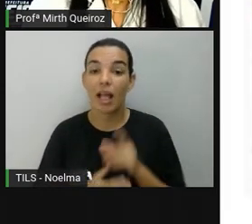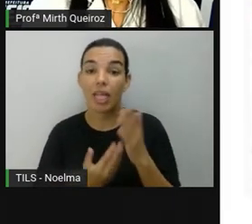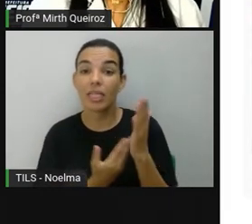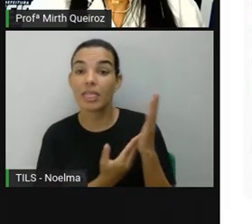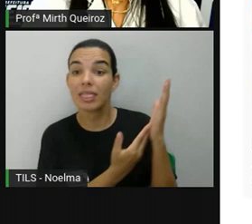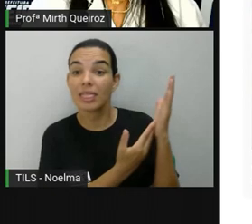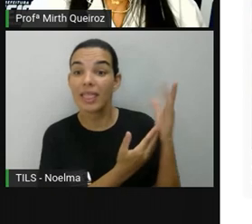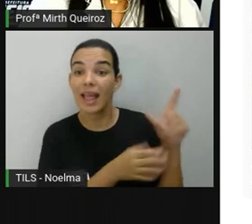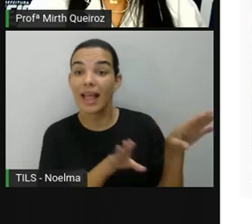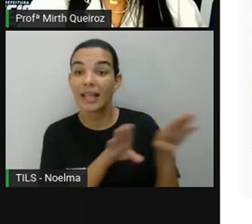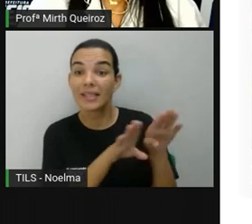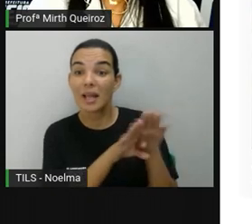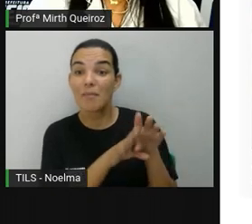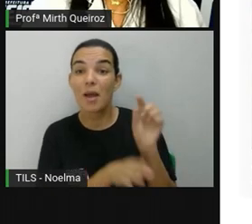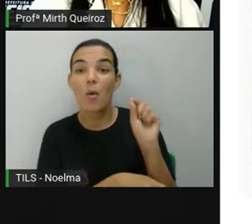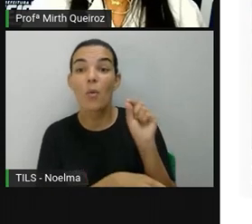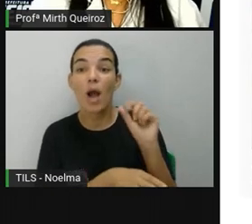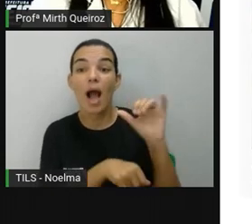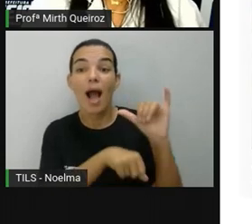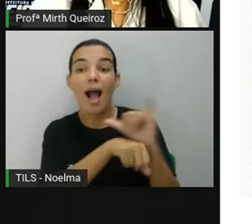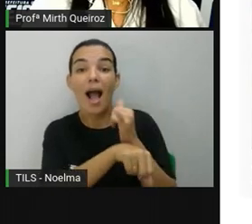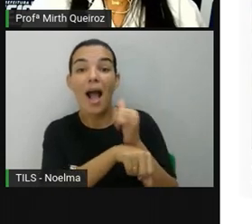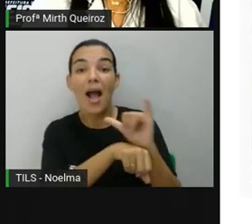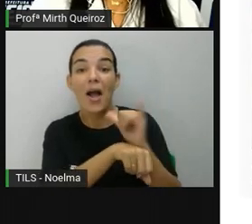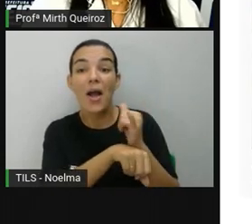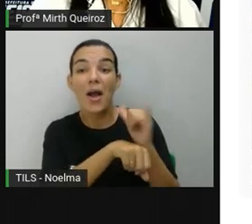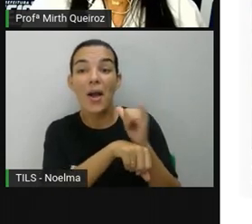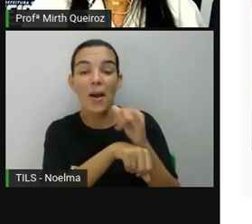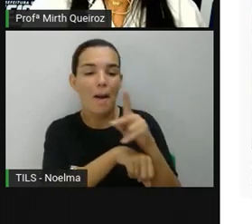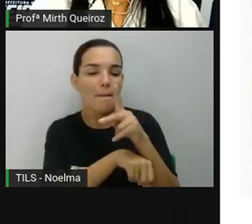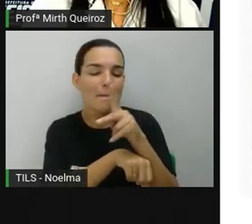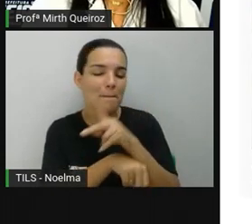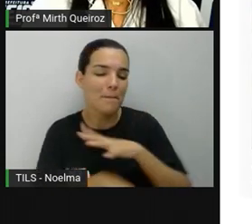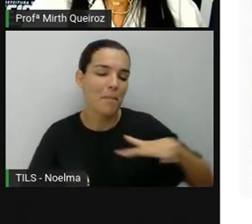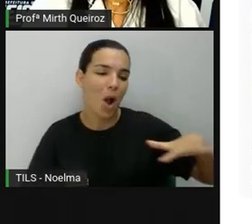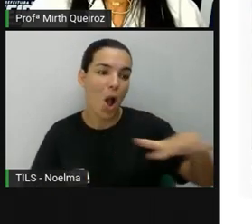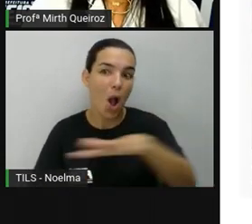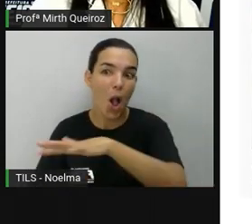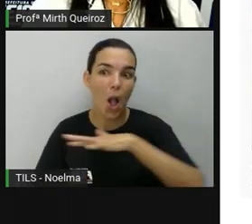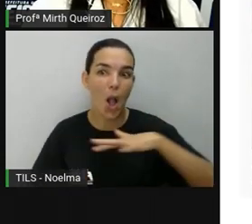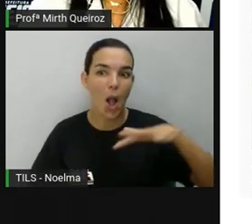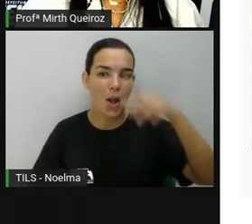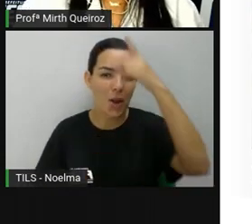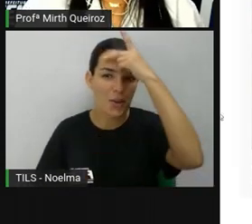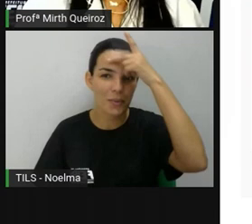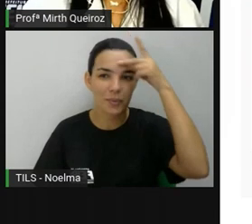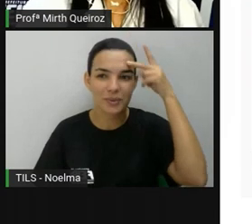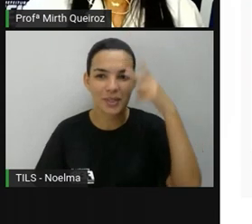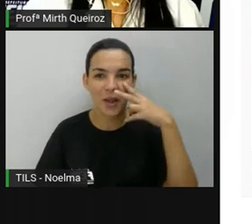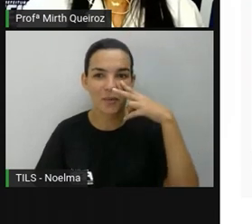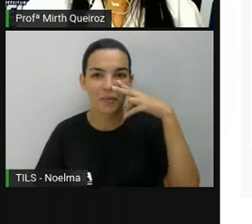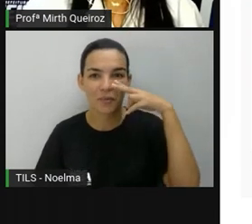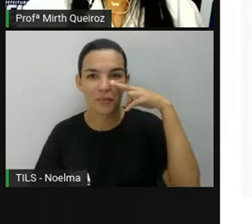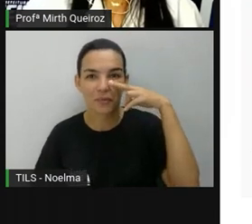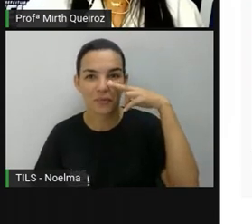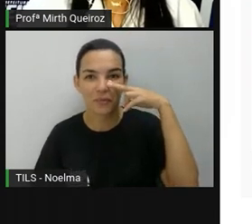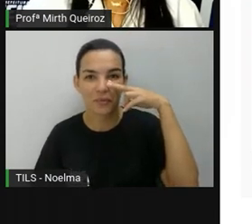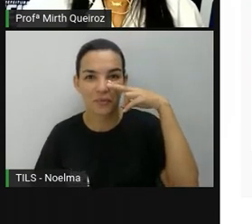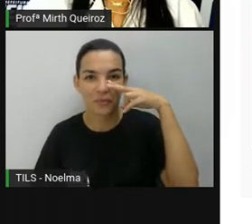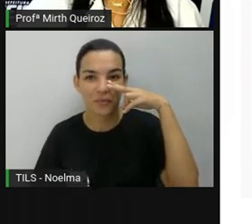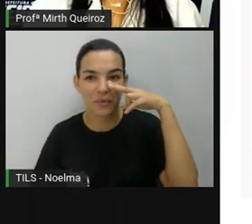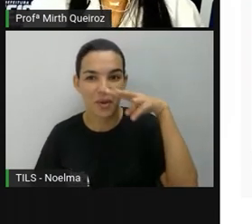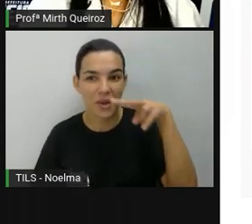Temos também aqui um canal que gera popularidade, né? Aqui tá faltando um D, viu, gente? Mas